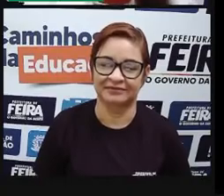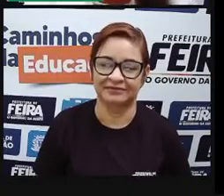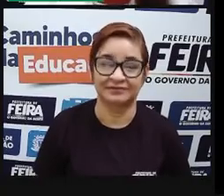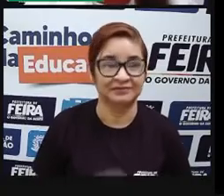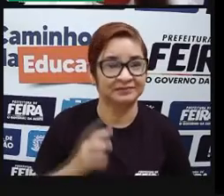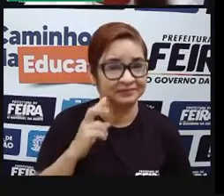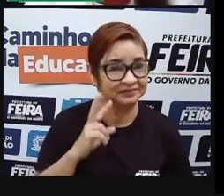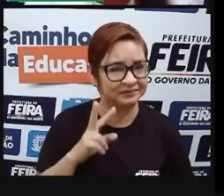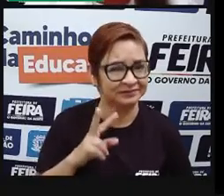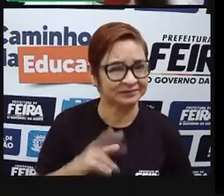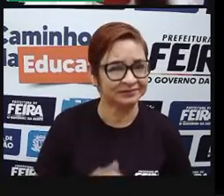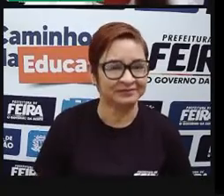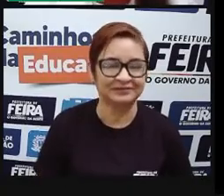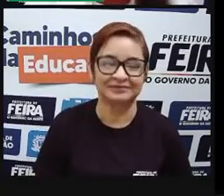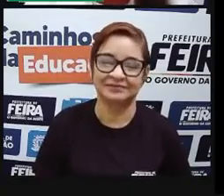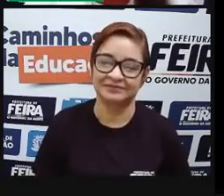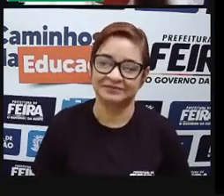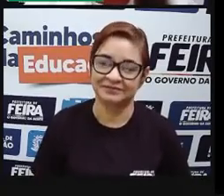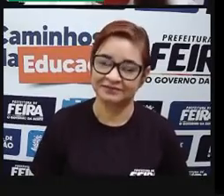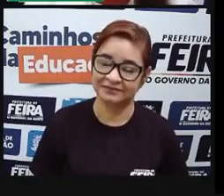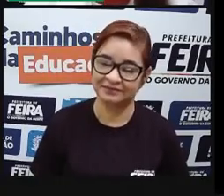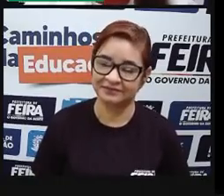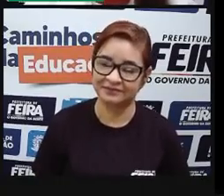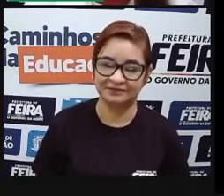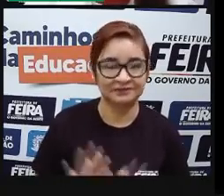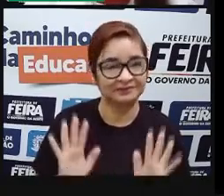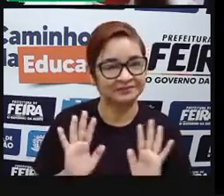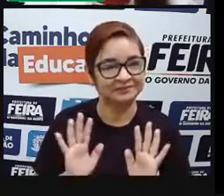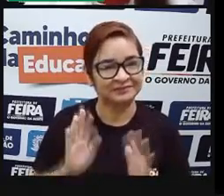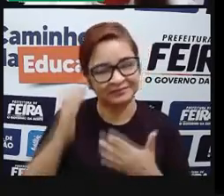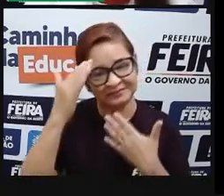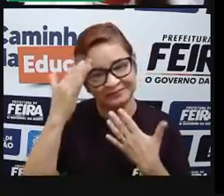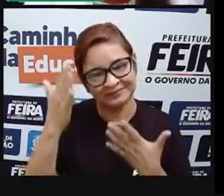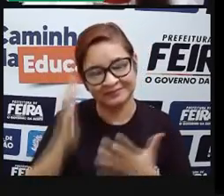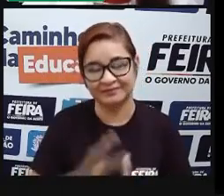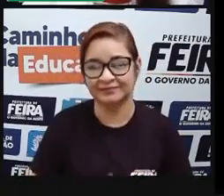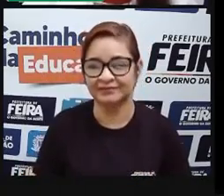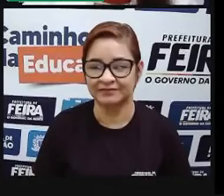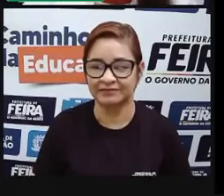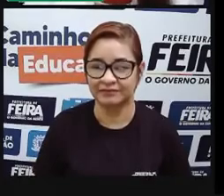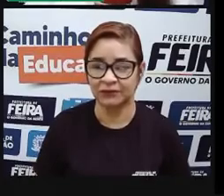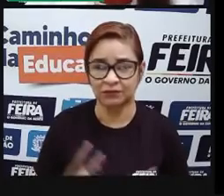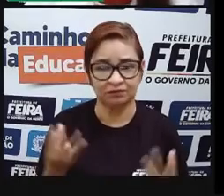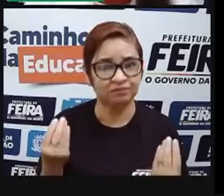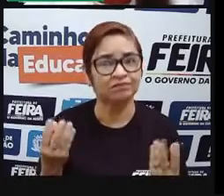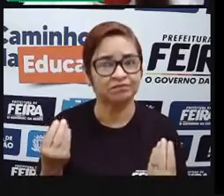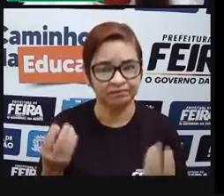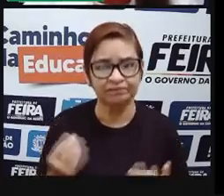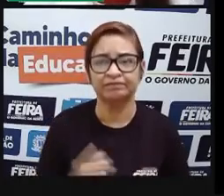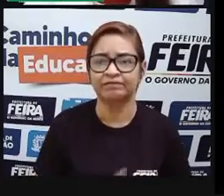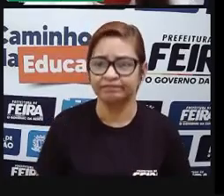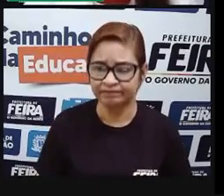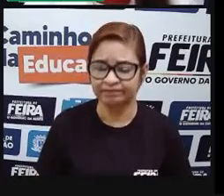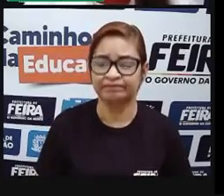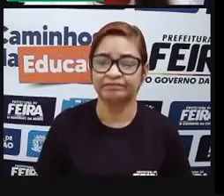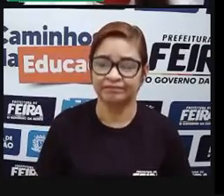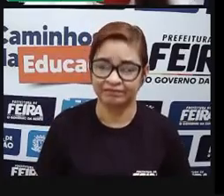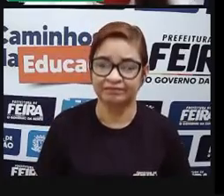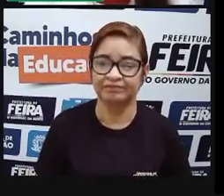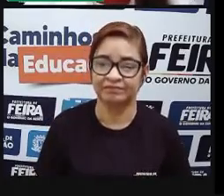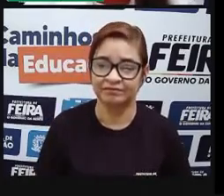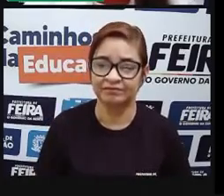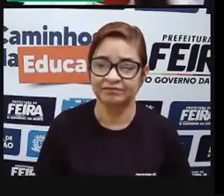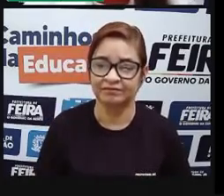o cara são três passos para vocês não têm contas aí tem um bocado aí né eu vendo aqui